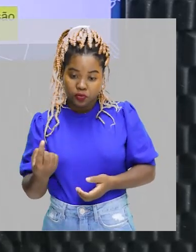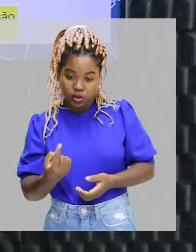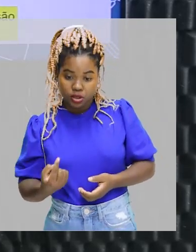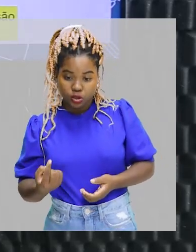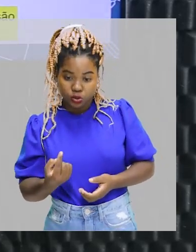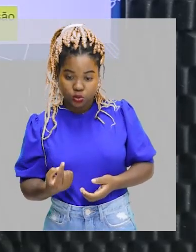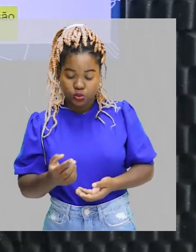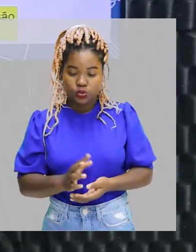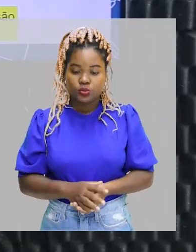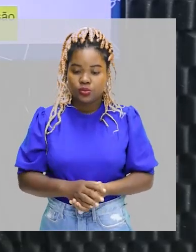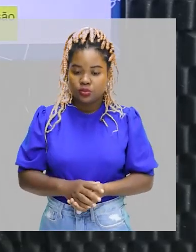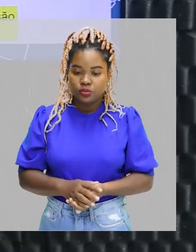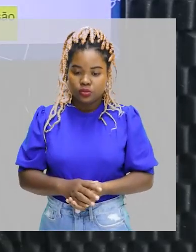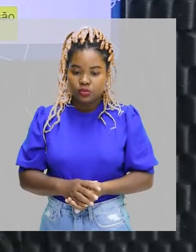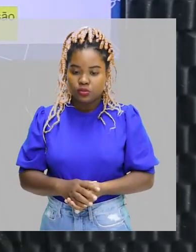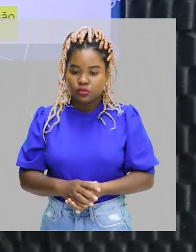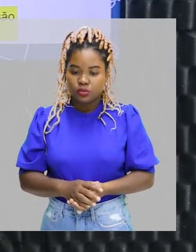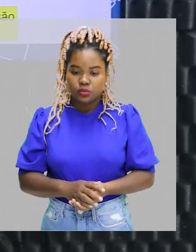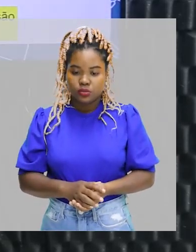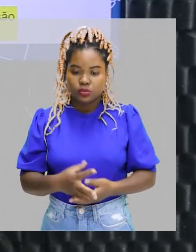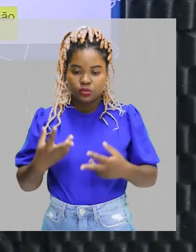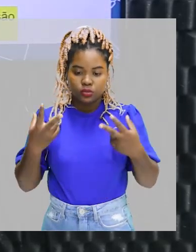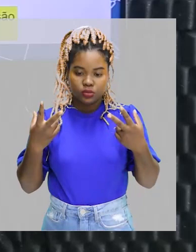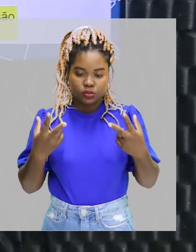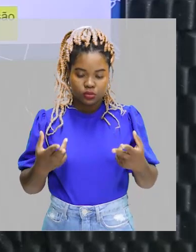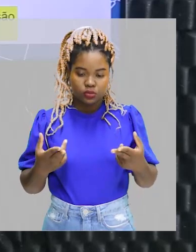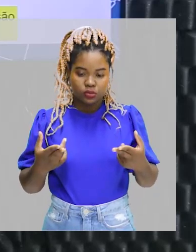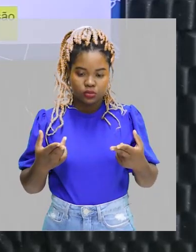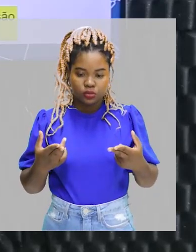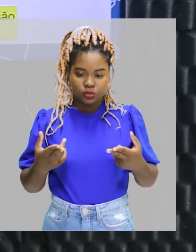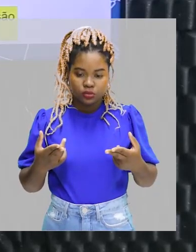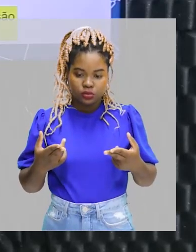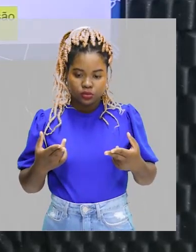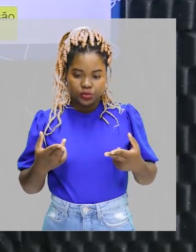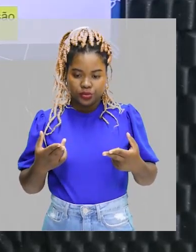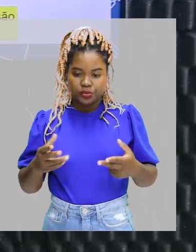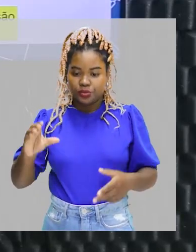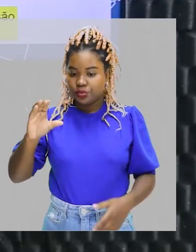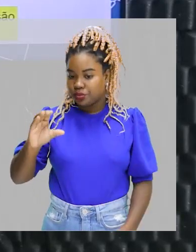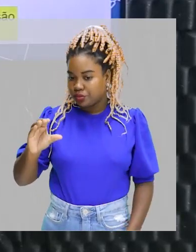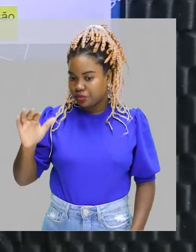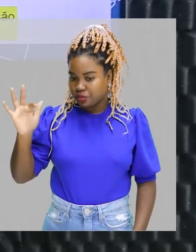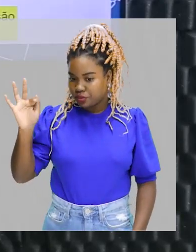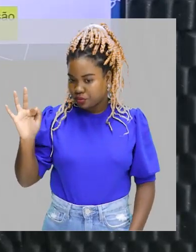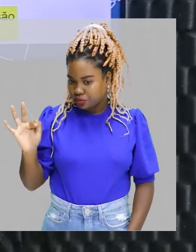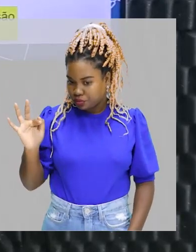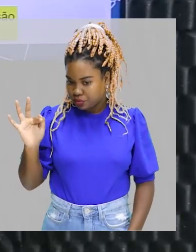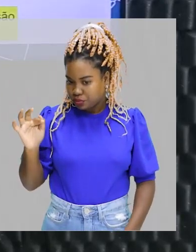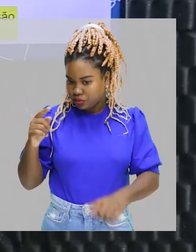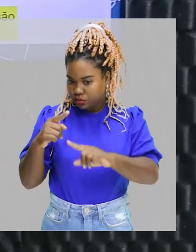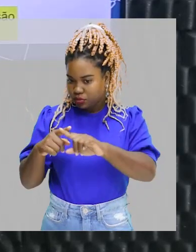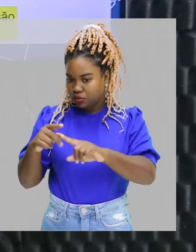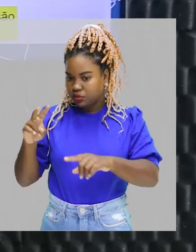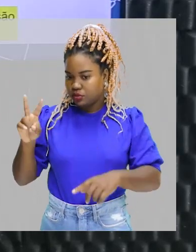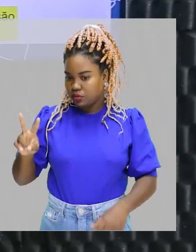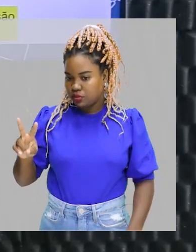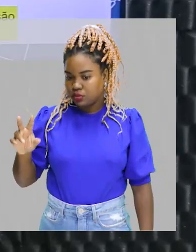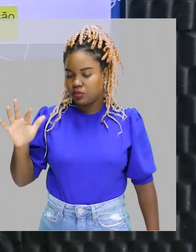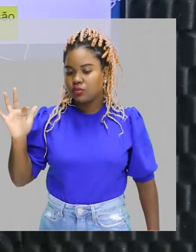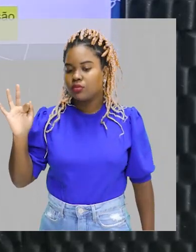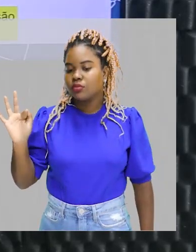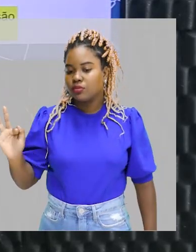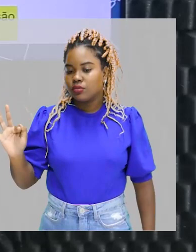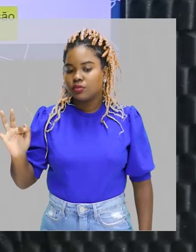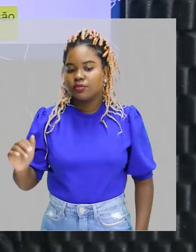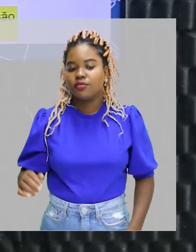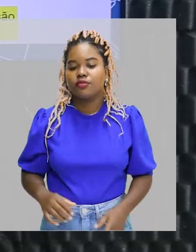vez, o M1, a massa do soluto. Então, quem vai ser a massa do soluto? Será a concentração final vezes